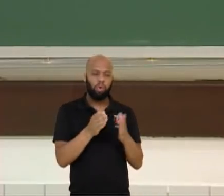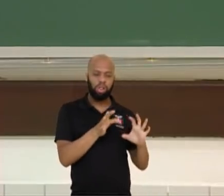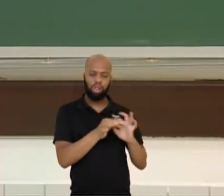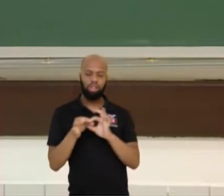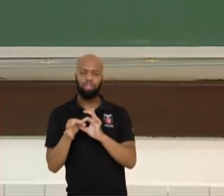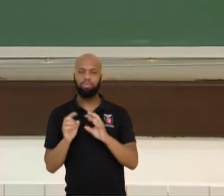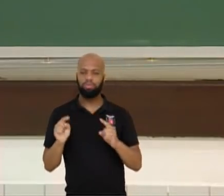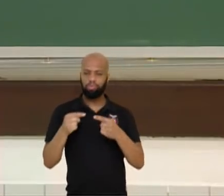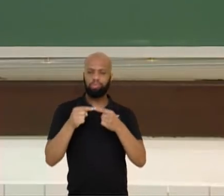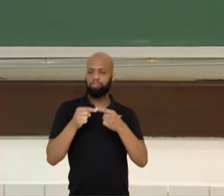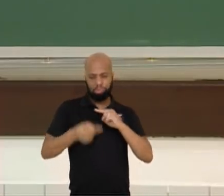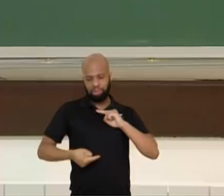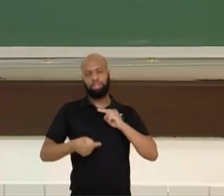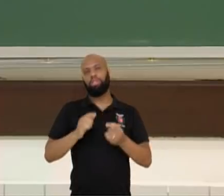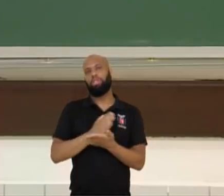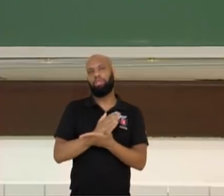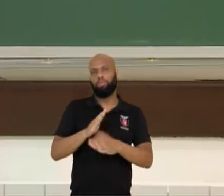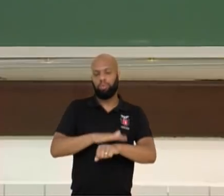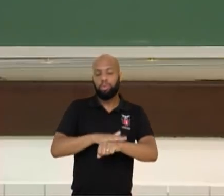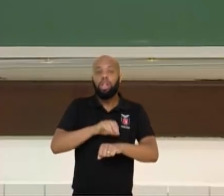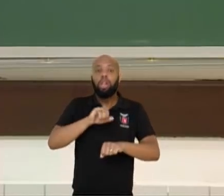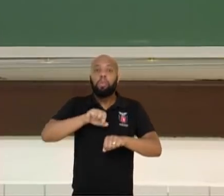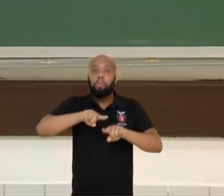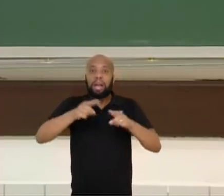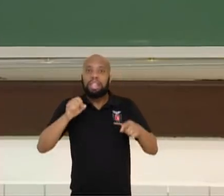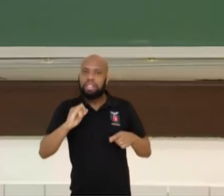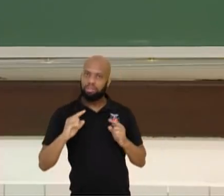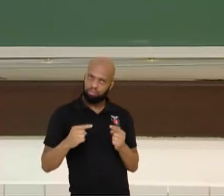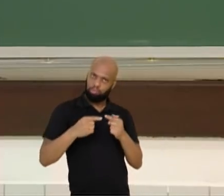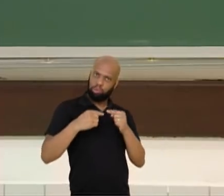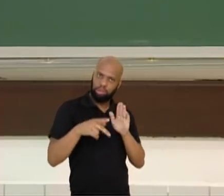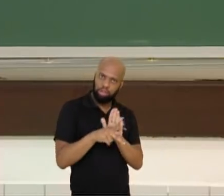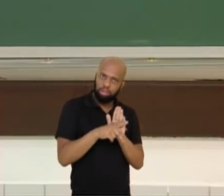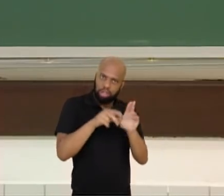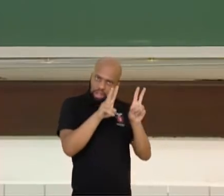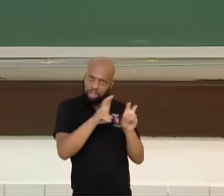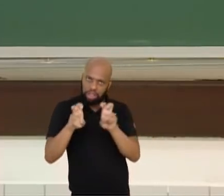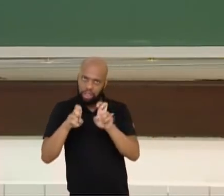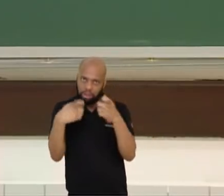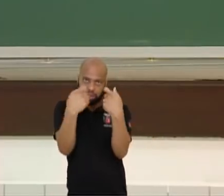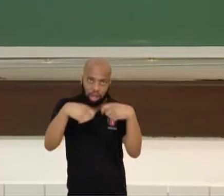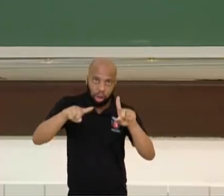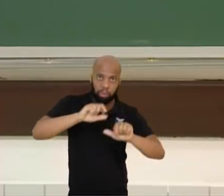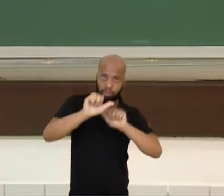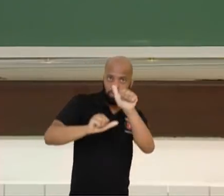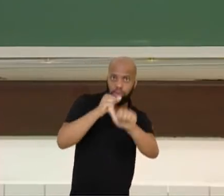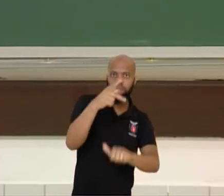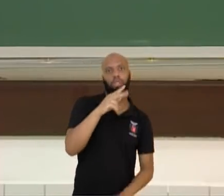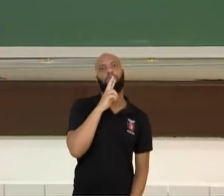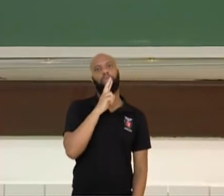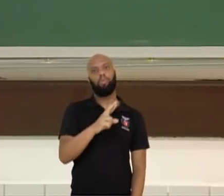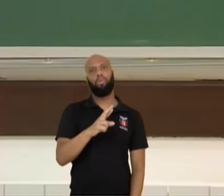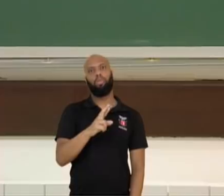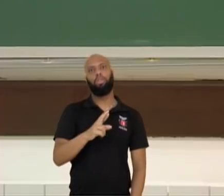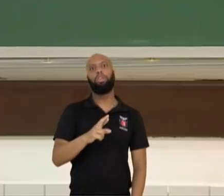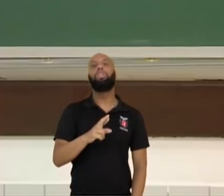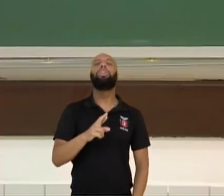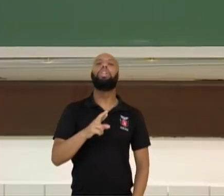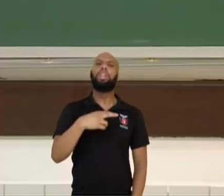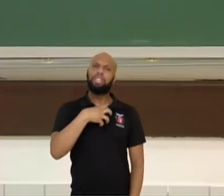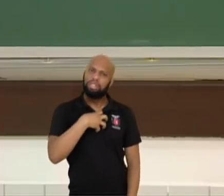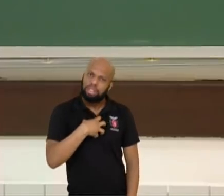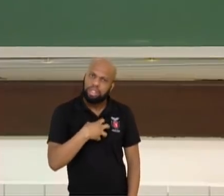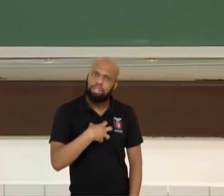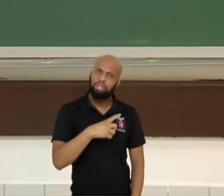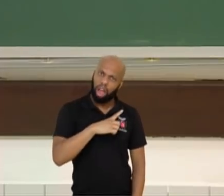que a gente está tratando, tá? Mas se tem a ver com o tema tratado, você não precisa alterar a sua resposta, só pense sobre ela. Realmente faz sentido? Se